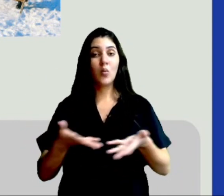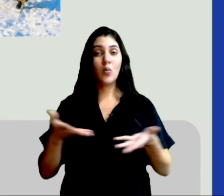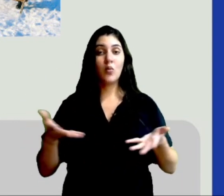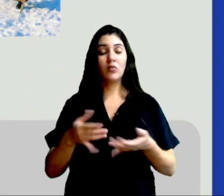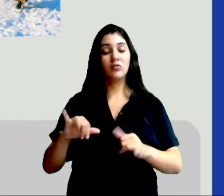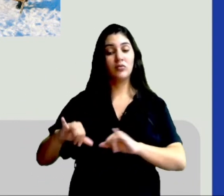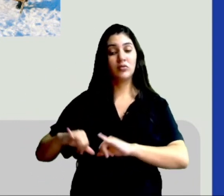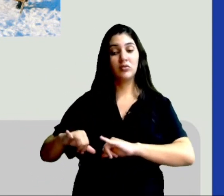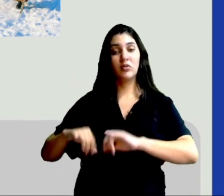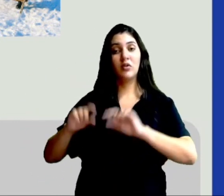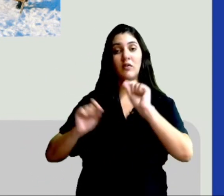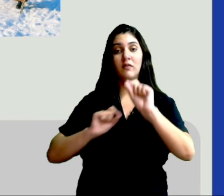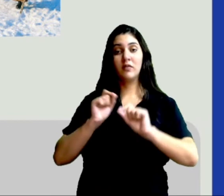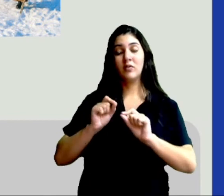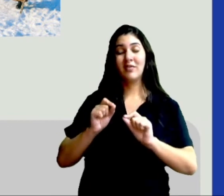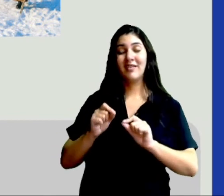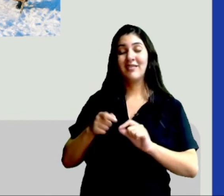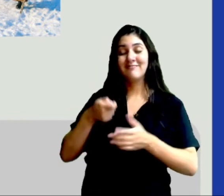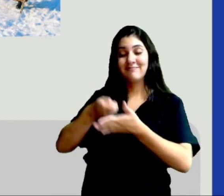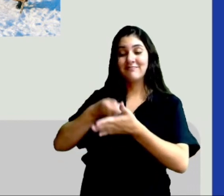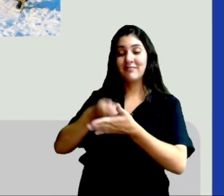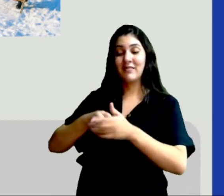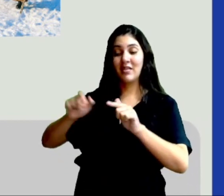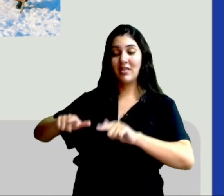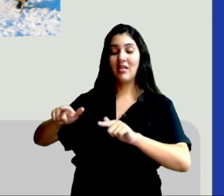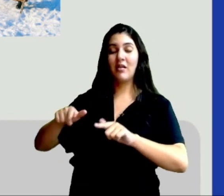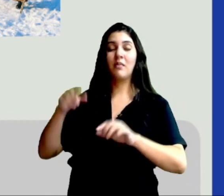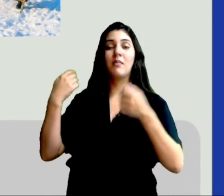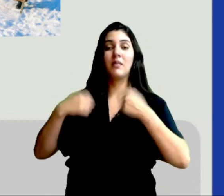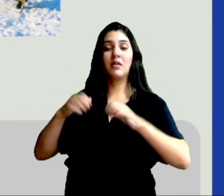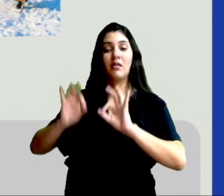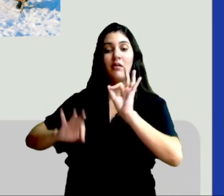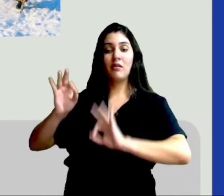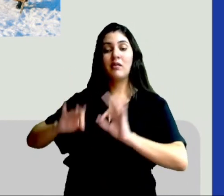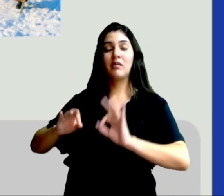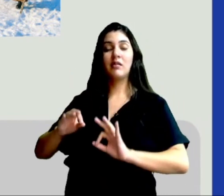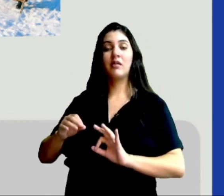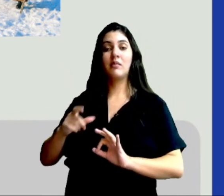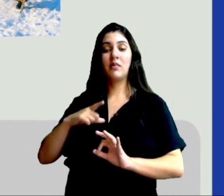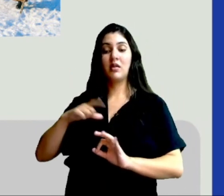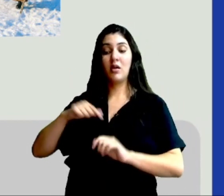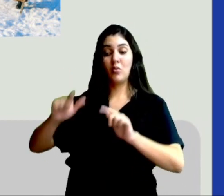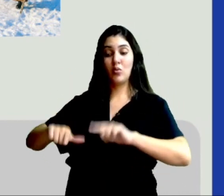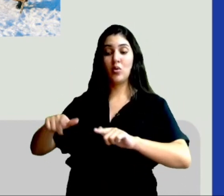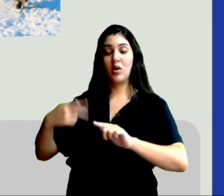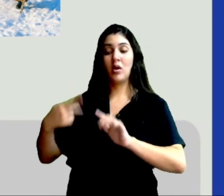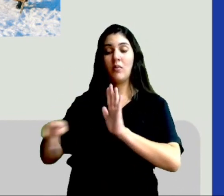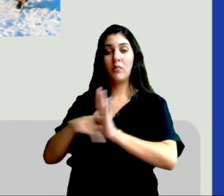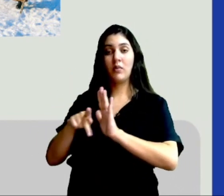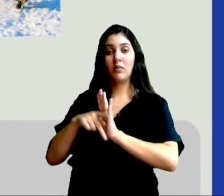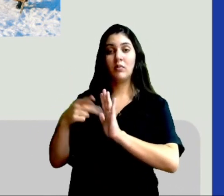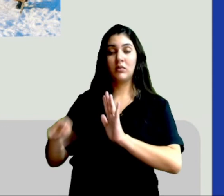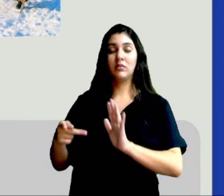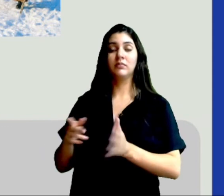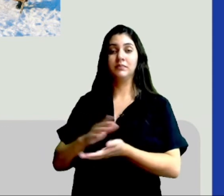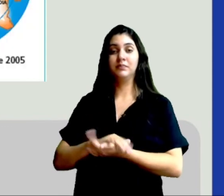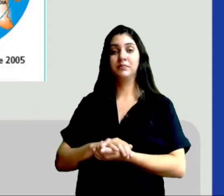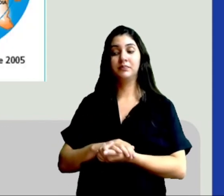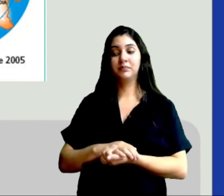ele sofre muito com assédio sobre as suas terras e tem que se organizar para manter o território que ainda